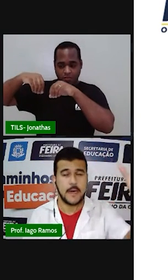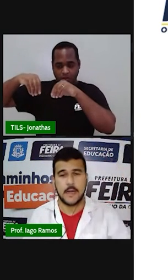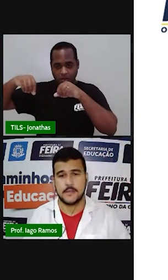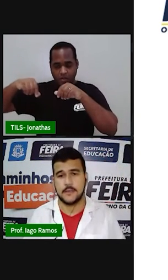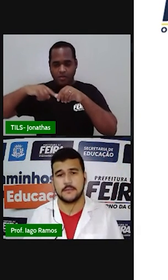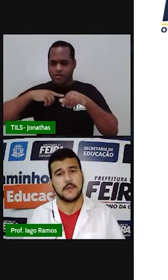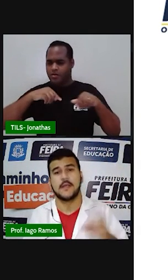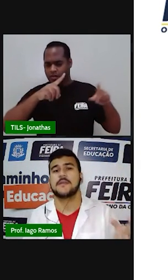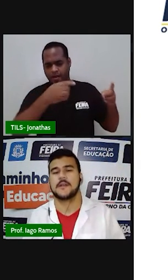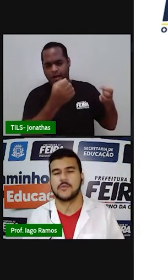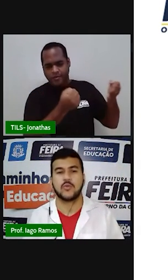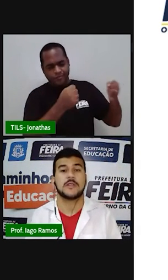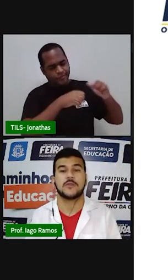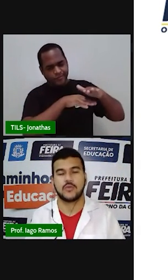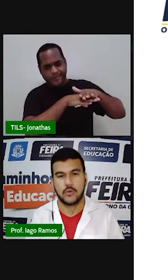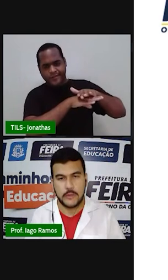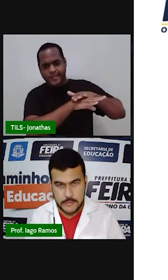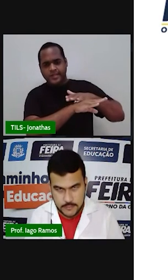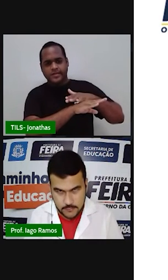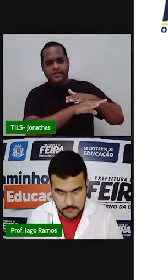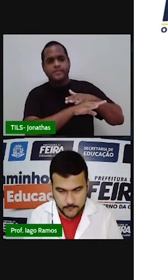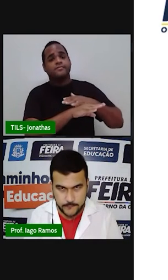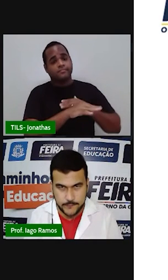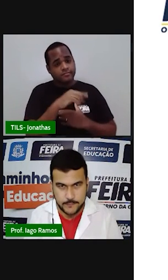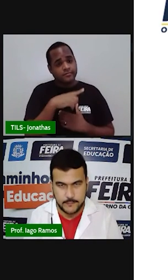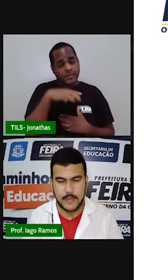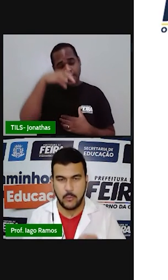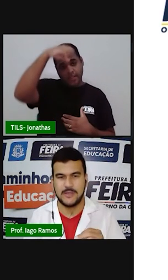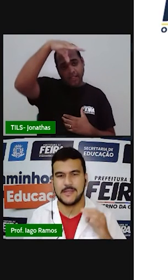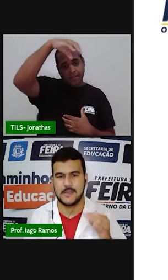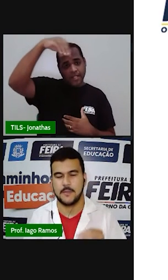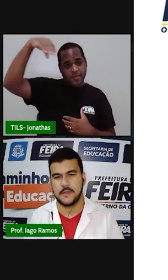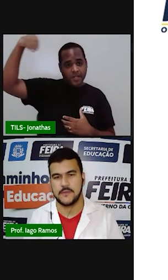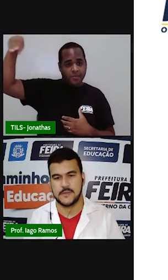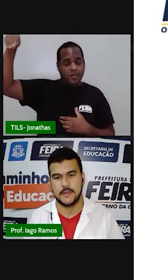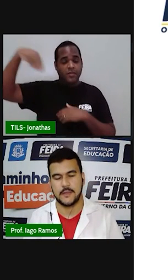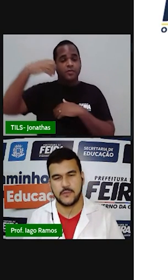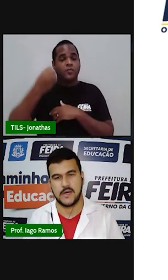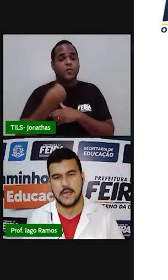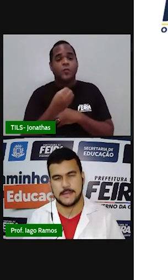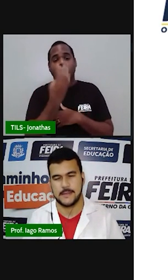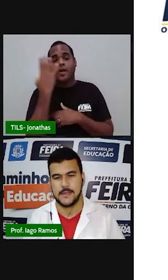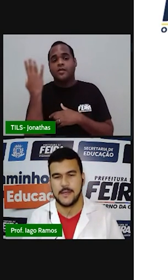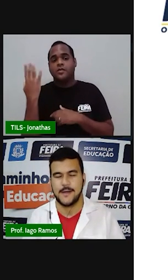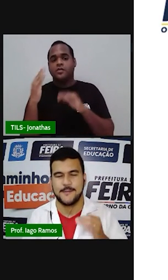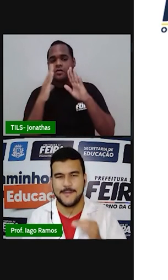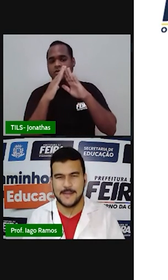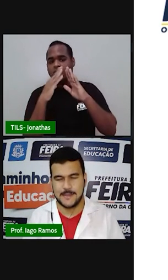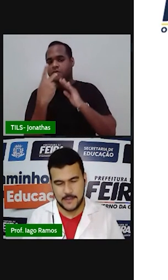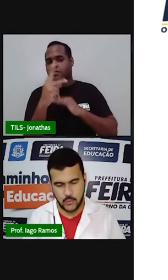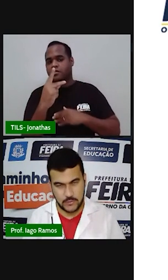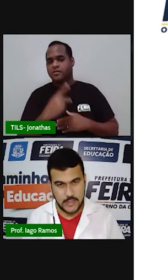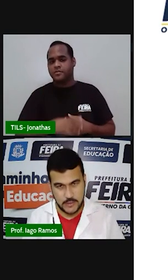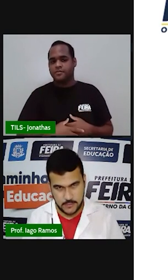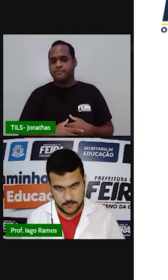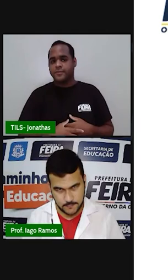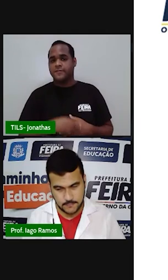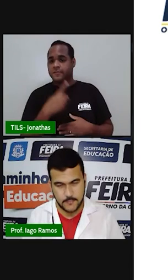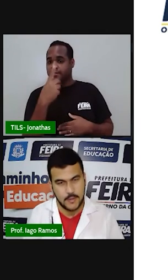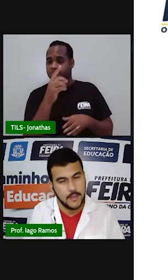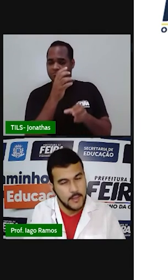na garagem. Enfim, contando todas, dá quantas lâmpadas você tem na sua casa. Faz essa